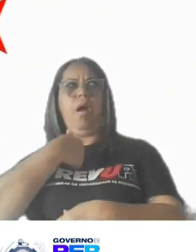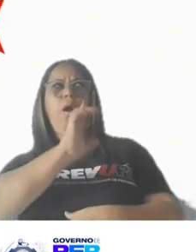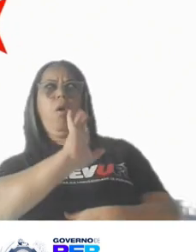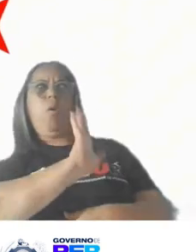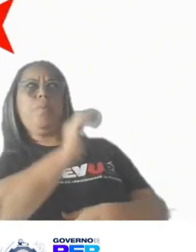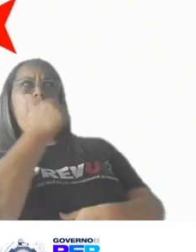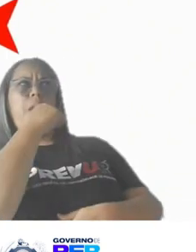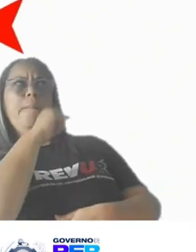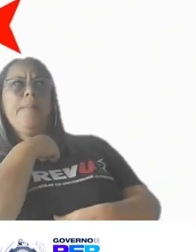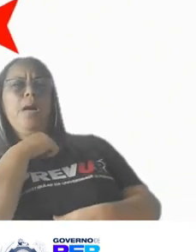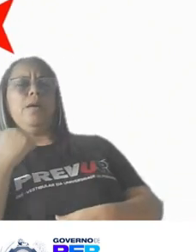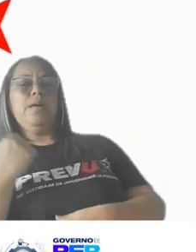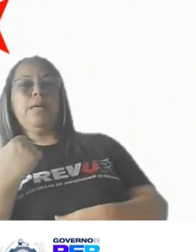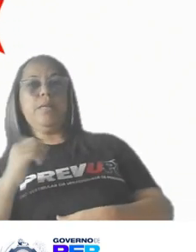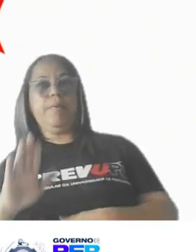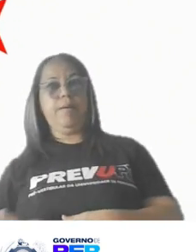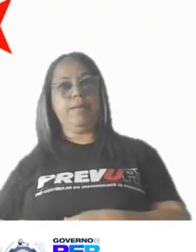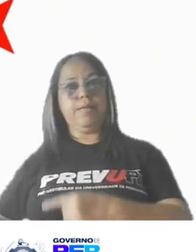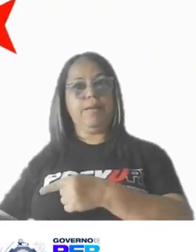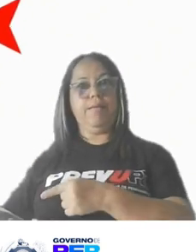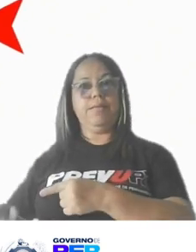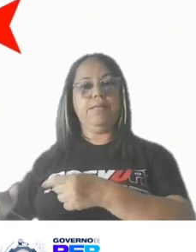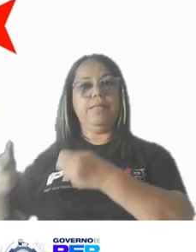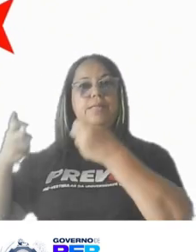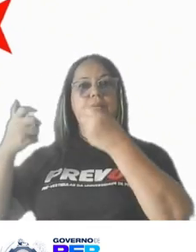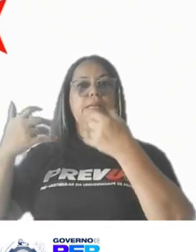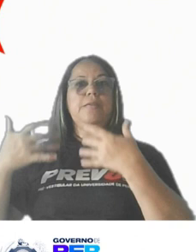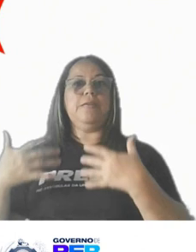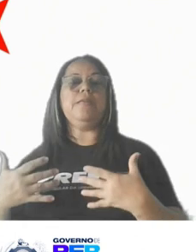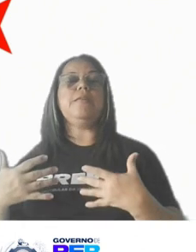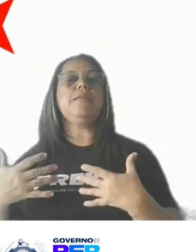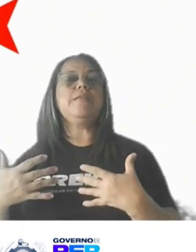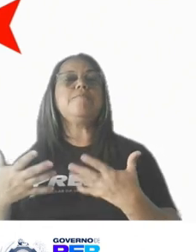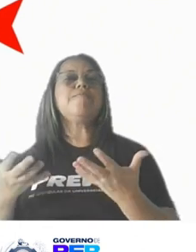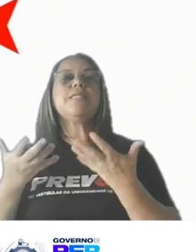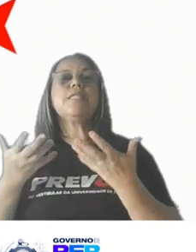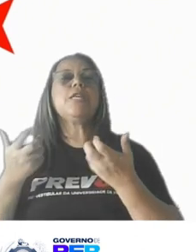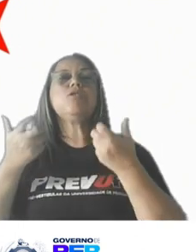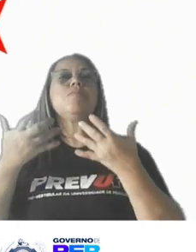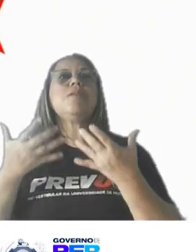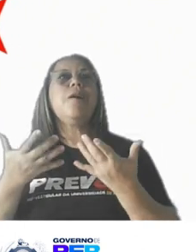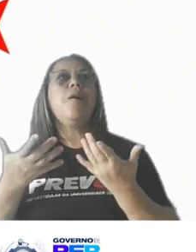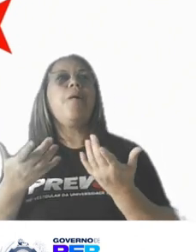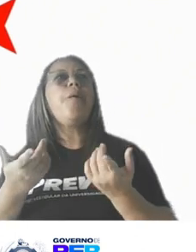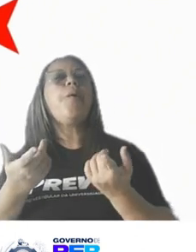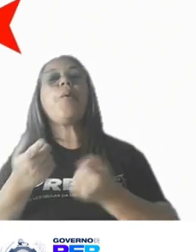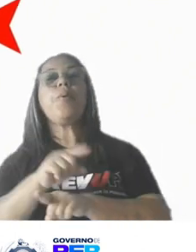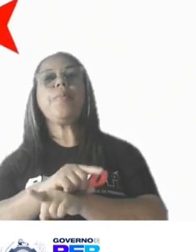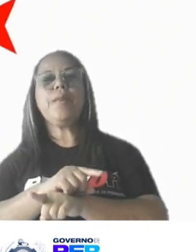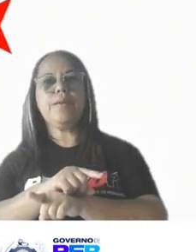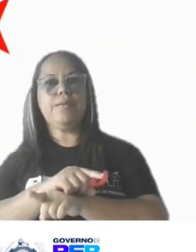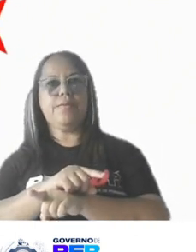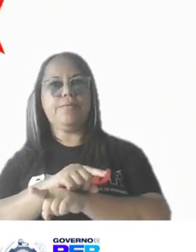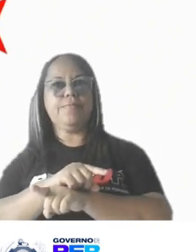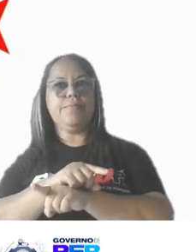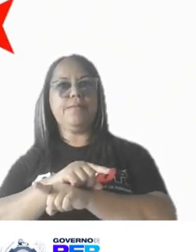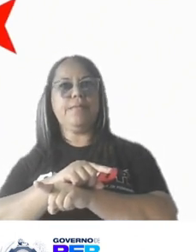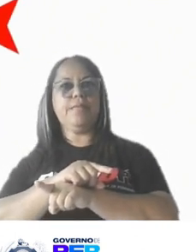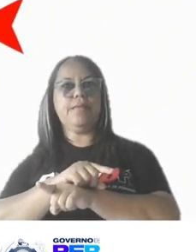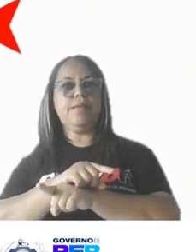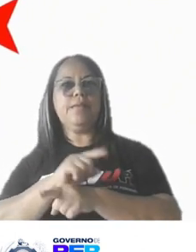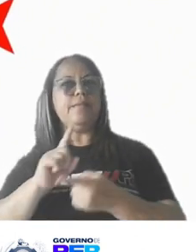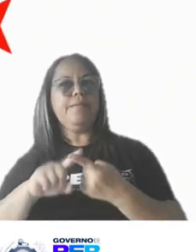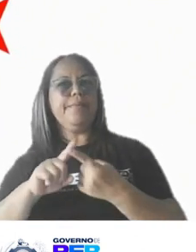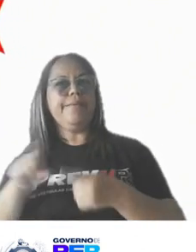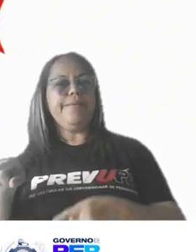fui eu mãe, Calvin está, pretende falar o contrário do que ele está afirmando